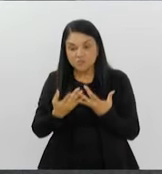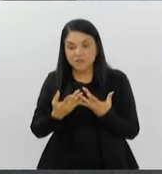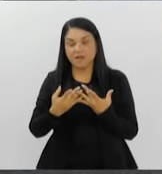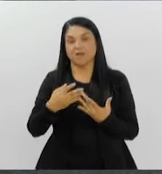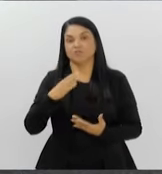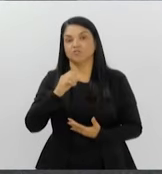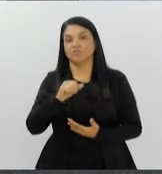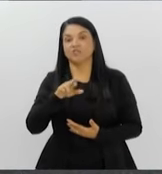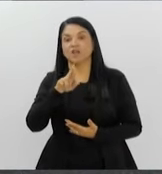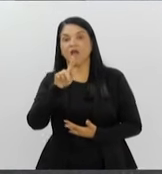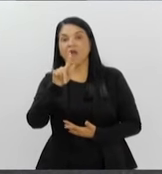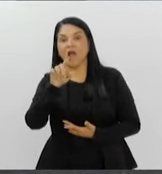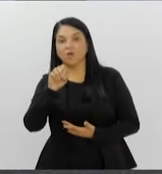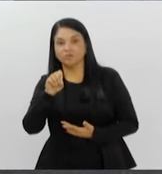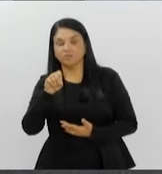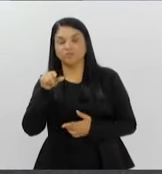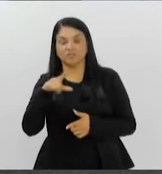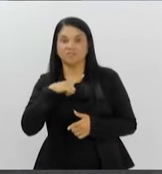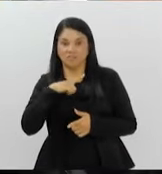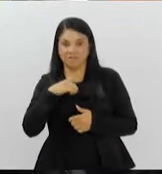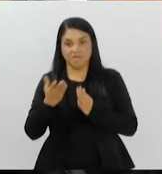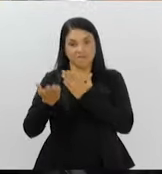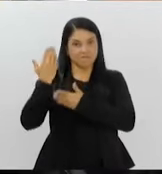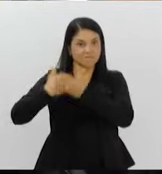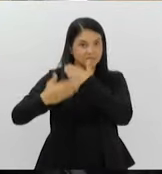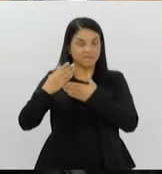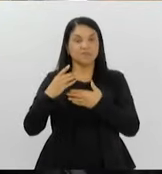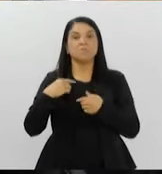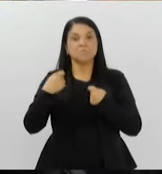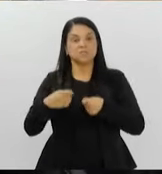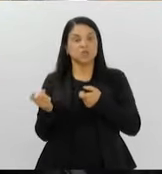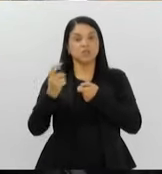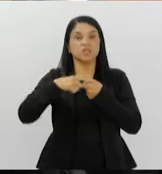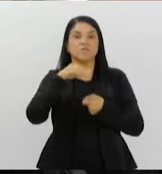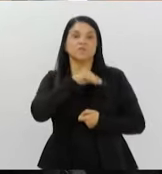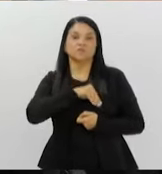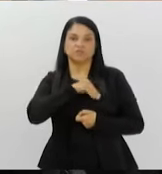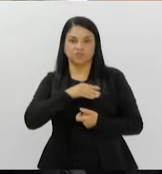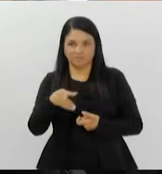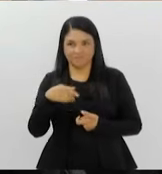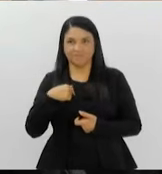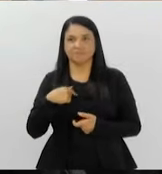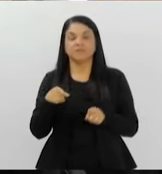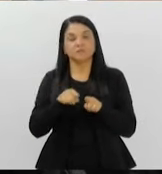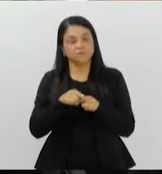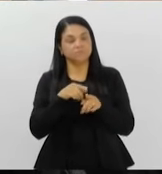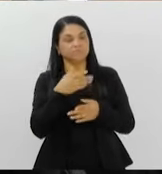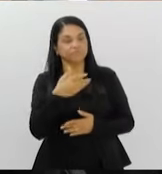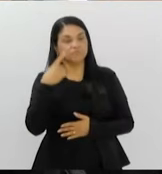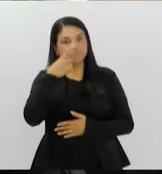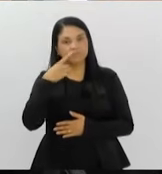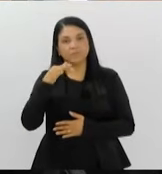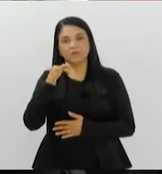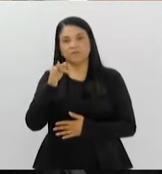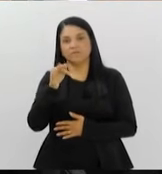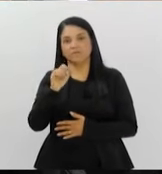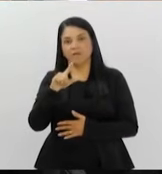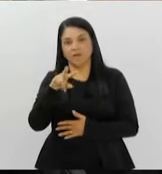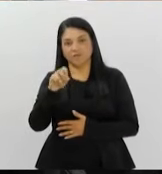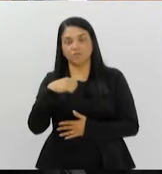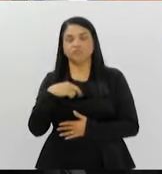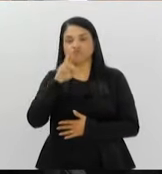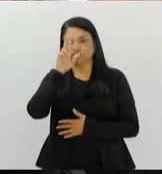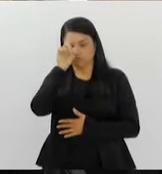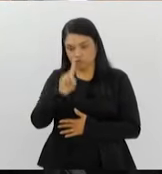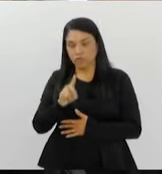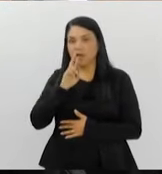cargos que acumulou e depois foi obrigado a devolver. Muito obrigado, senhor presidente. Deputado Flávio, foi citado, por isso, regimentalmente, tem direito de resposta. Deputado presidente, Flávio, por